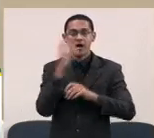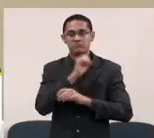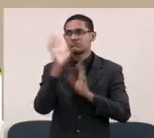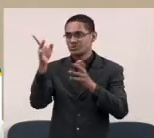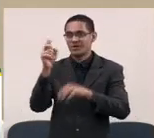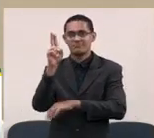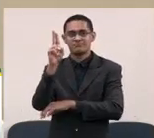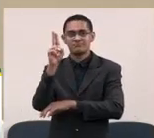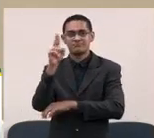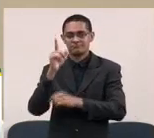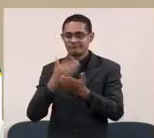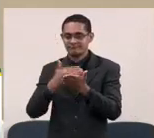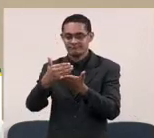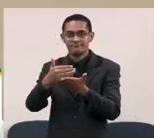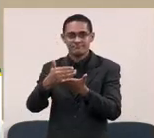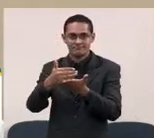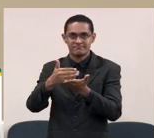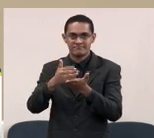iniciou